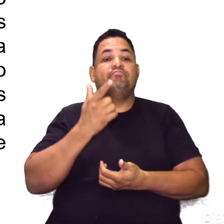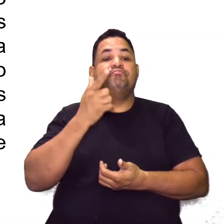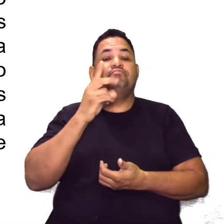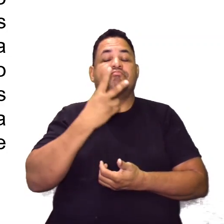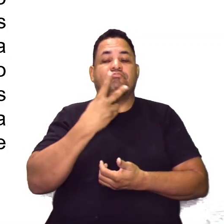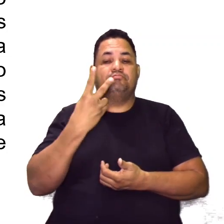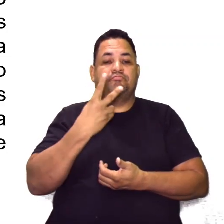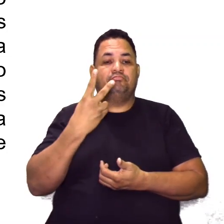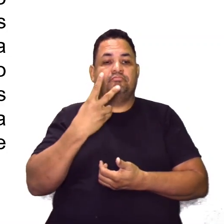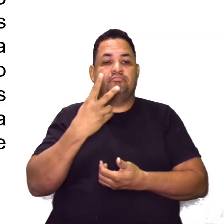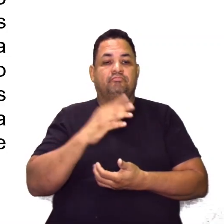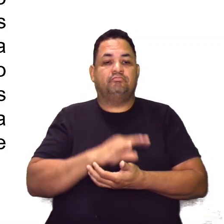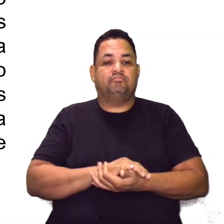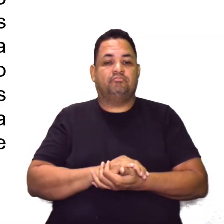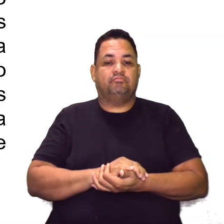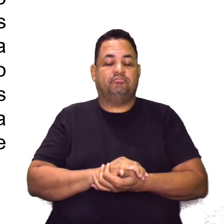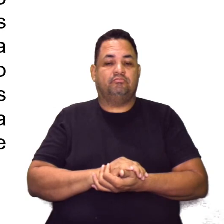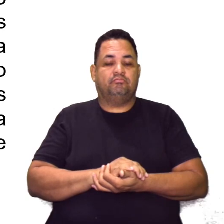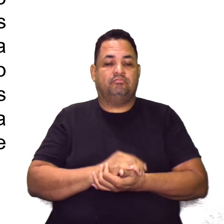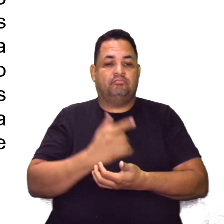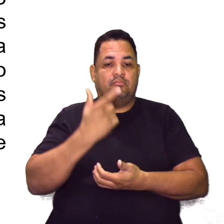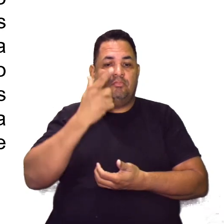2. Este